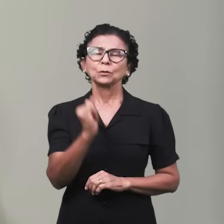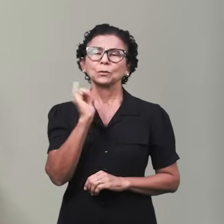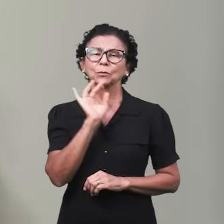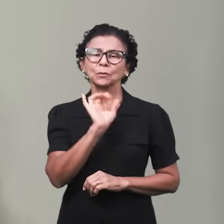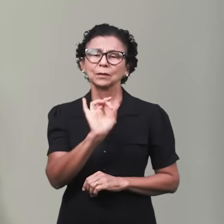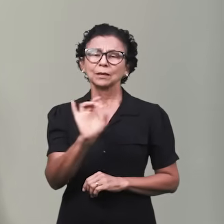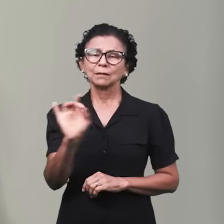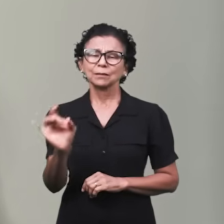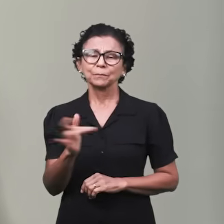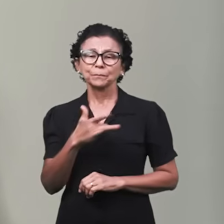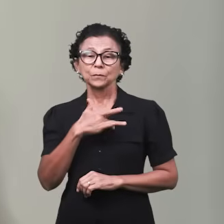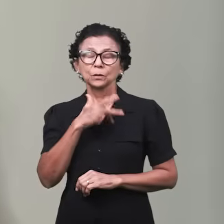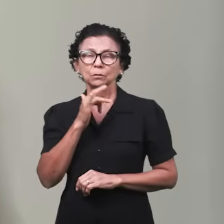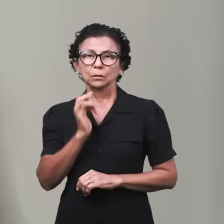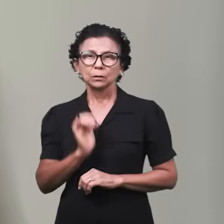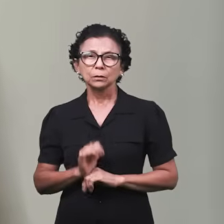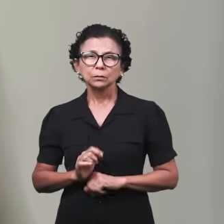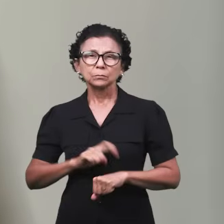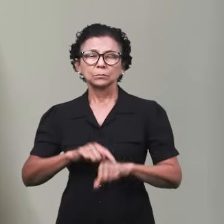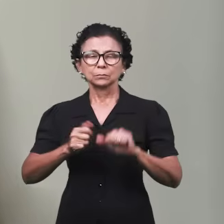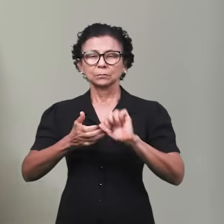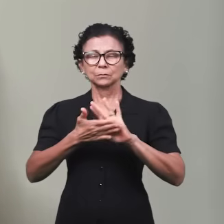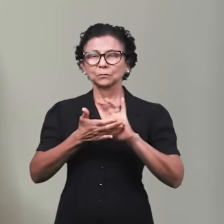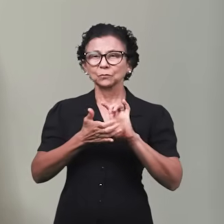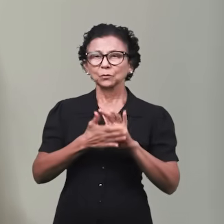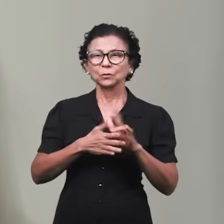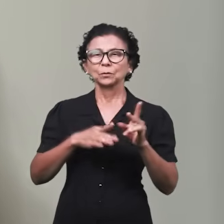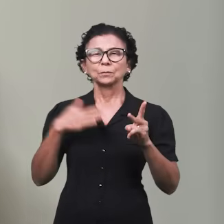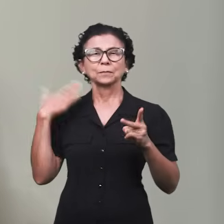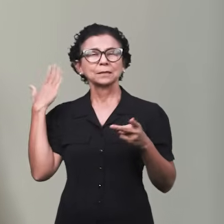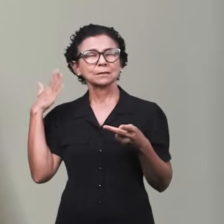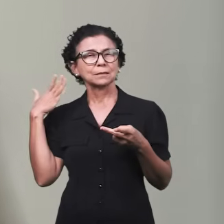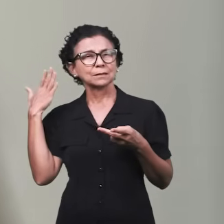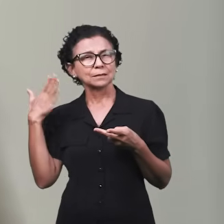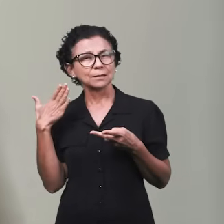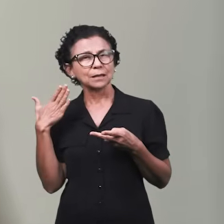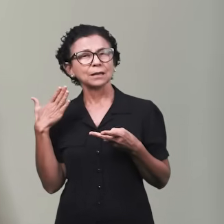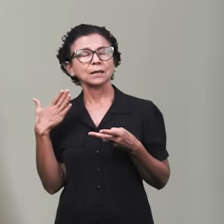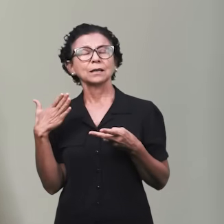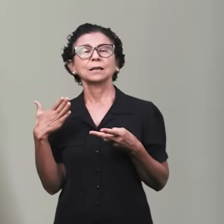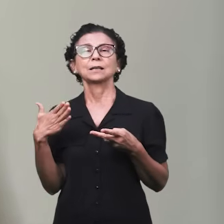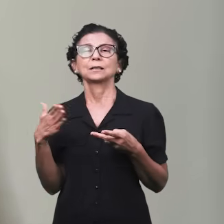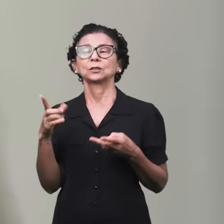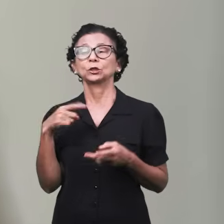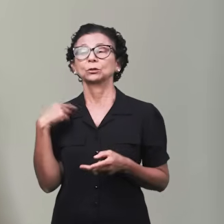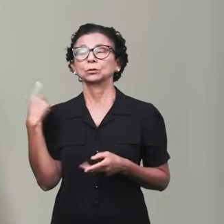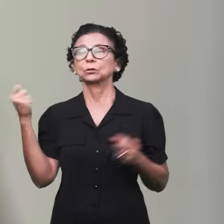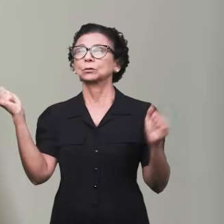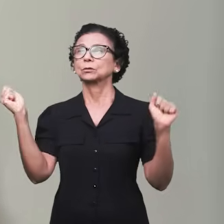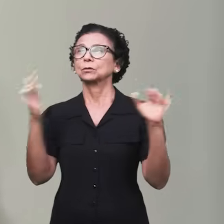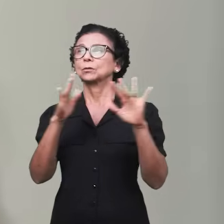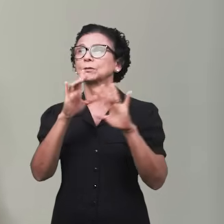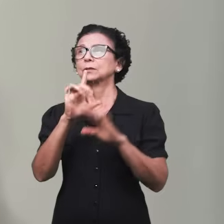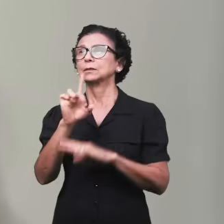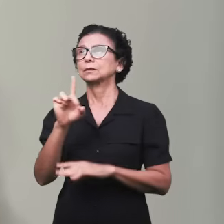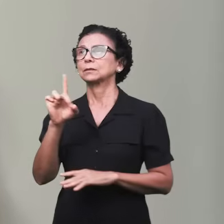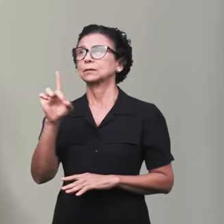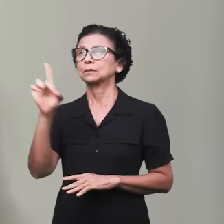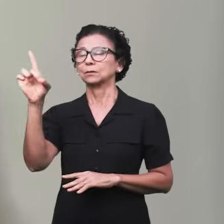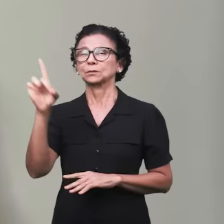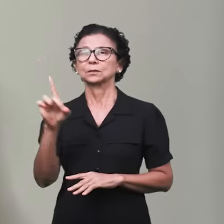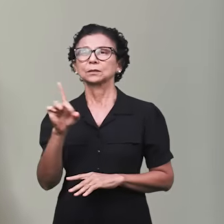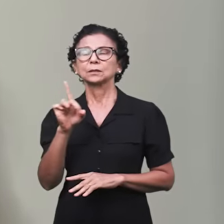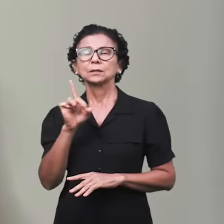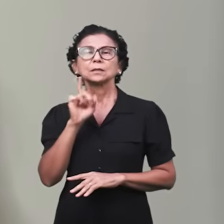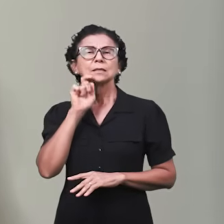especial, tocando os irmãos através dos louvores, da mensagem e na glorificação de toda a igreja. No período da ceia, houve um